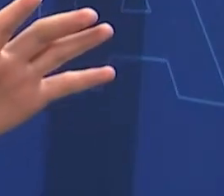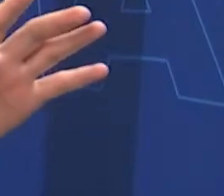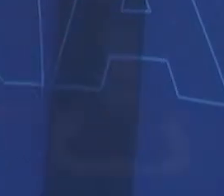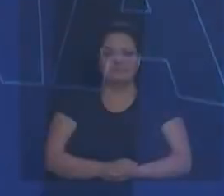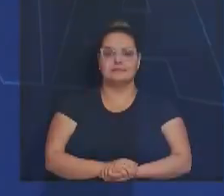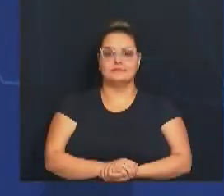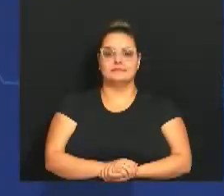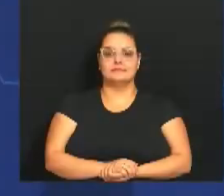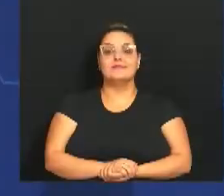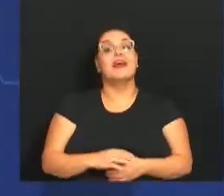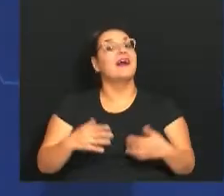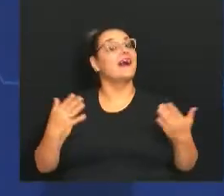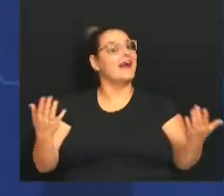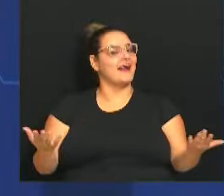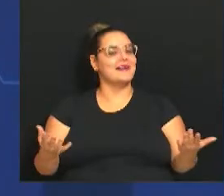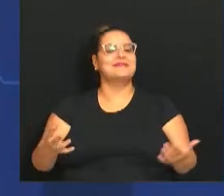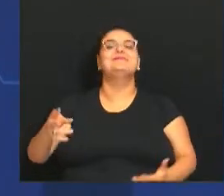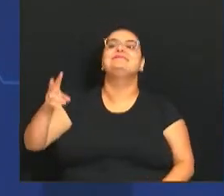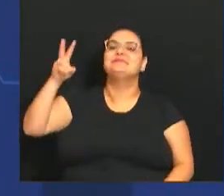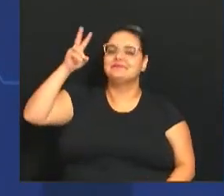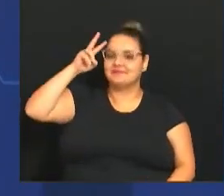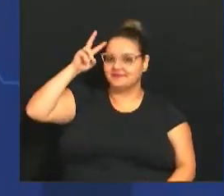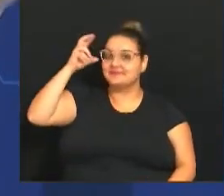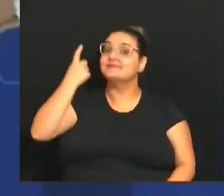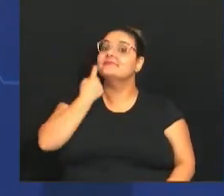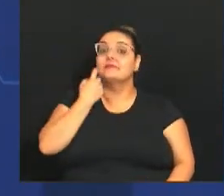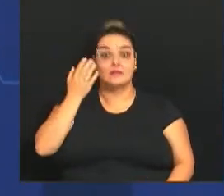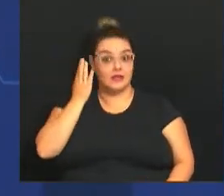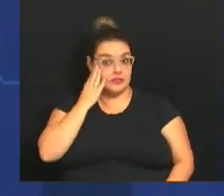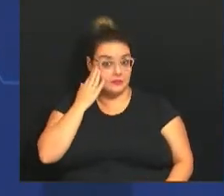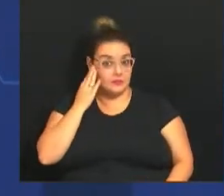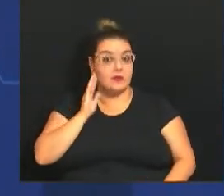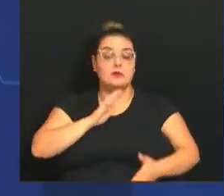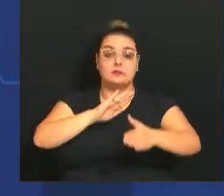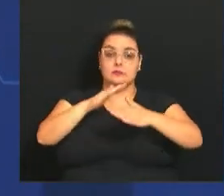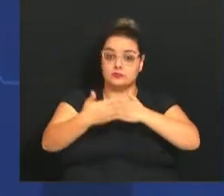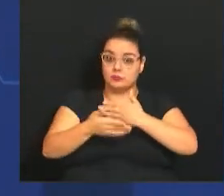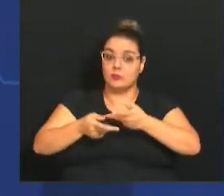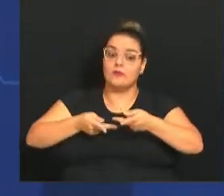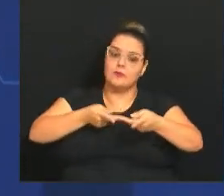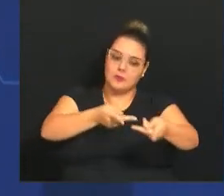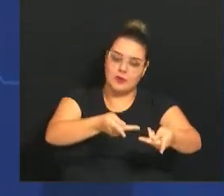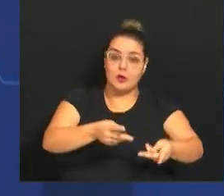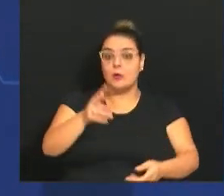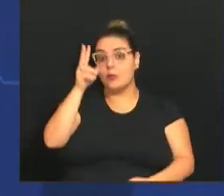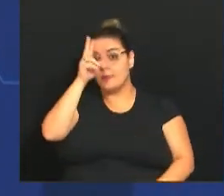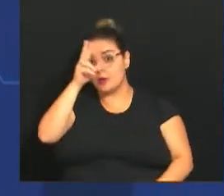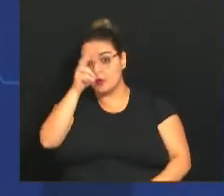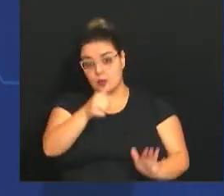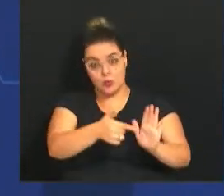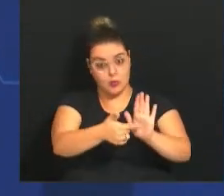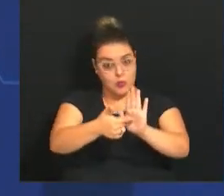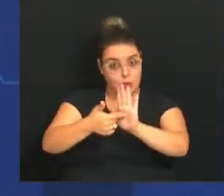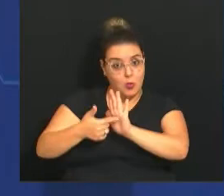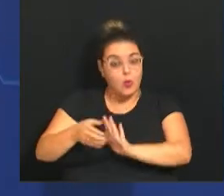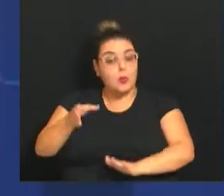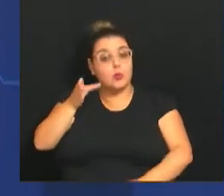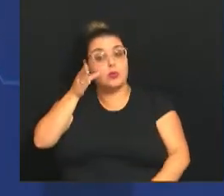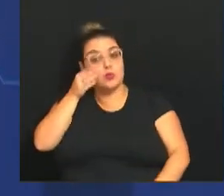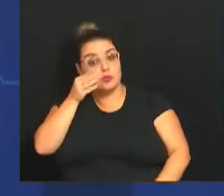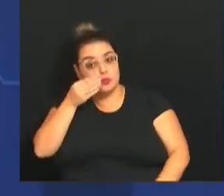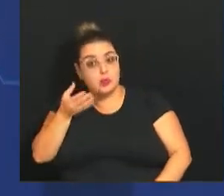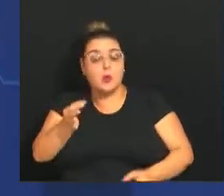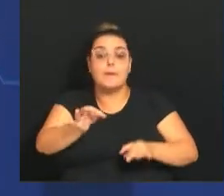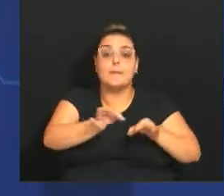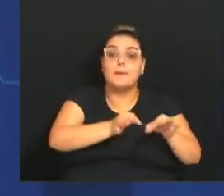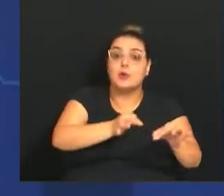Toda sexta-feira você já sabe, né? Nós vamos até um bairro contar a história, mostrar curiosidades,